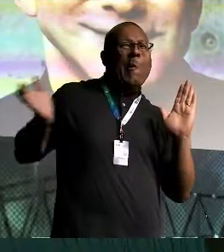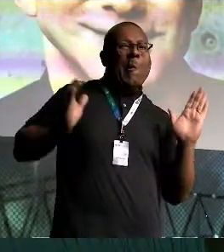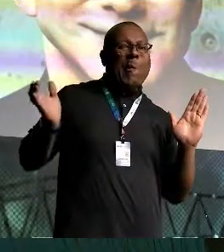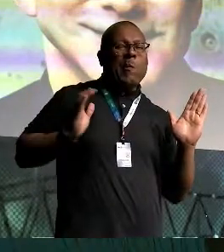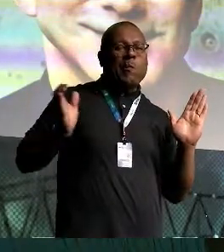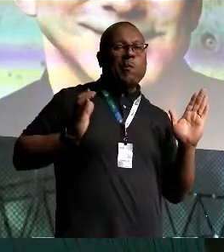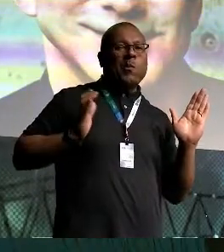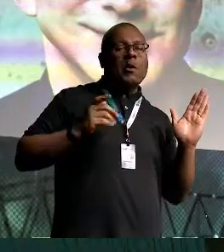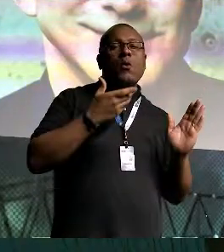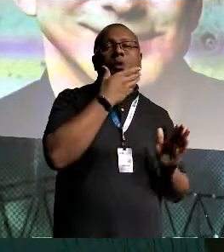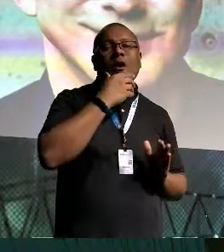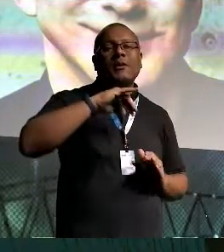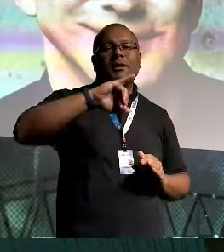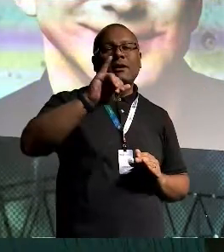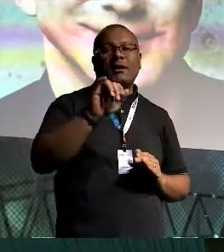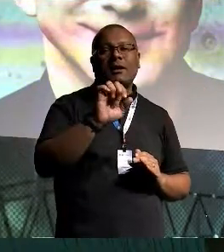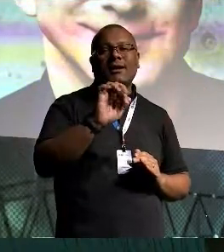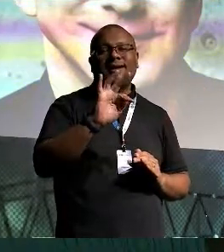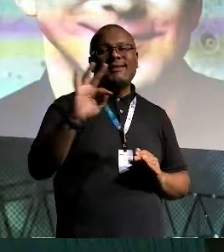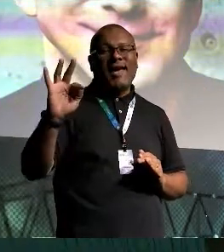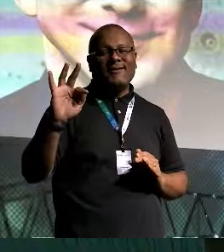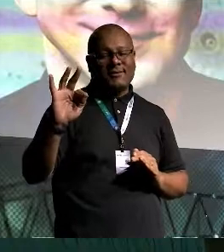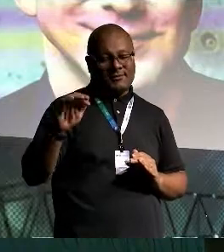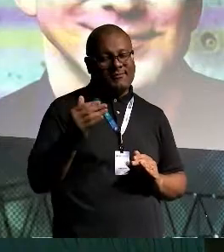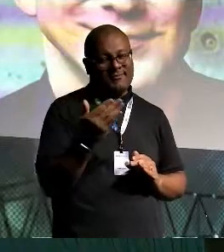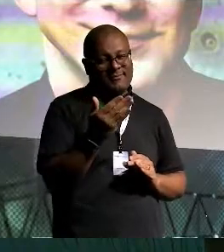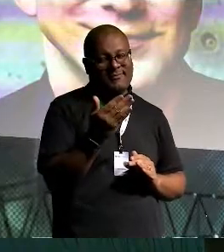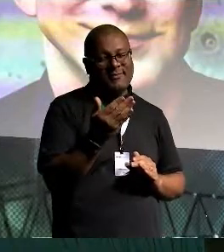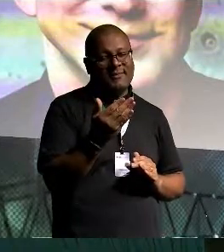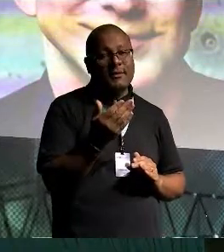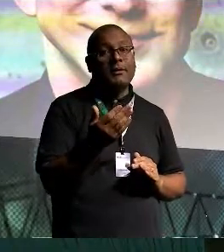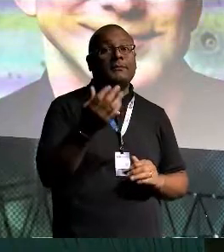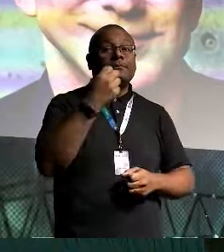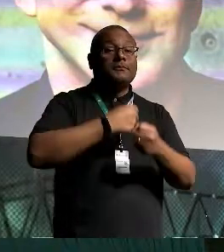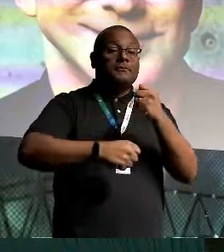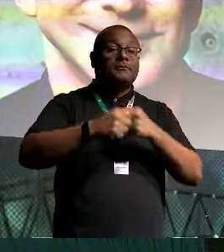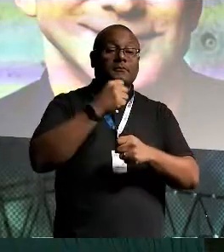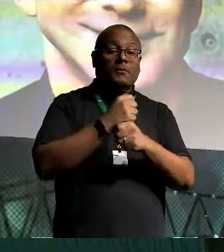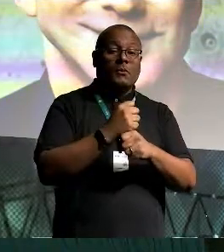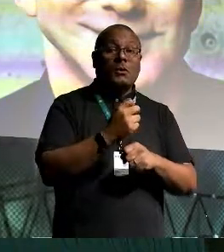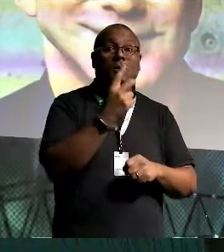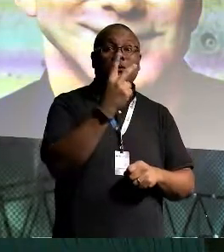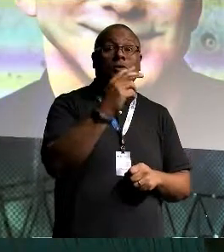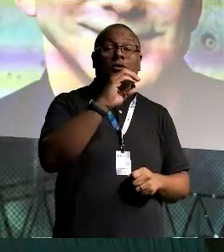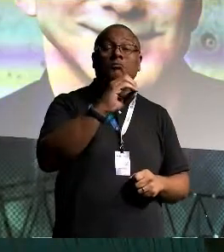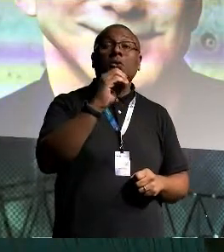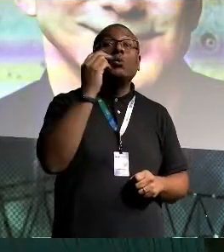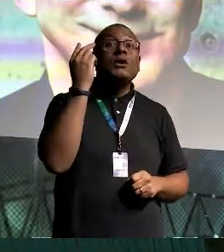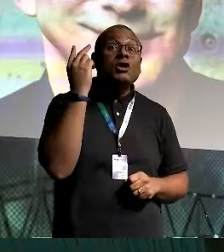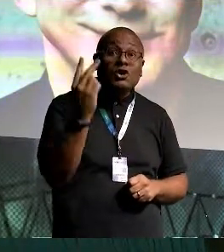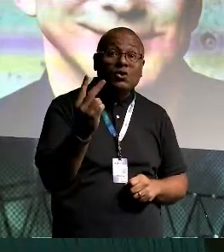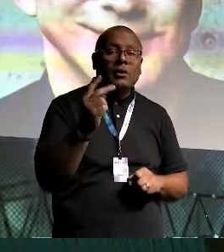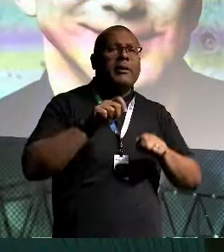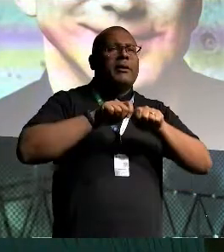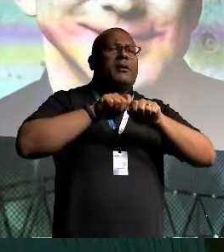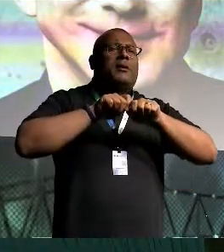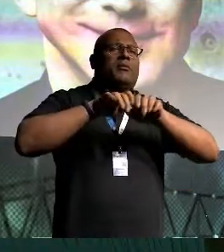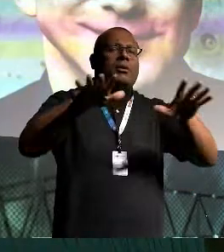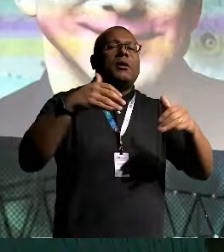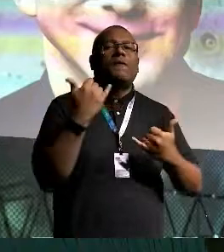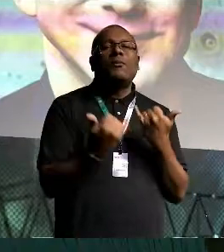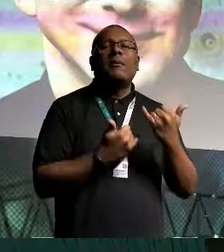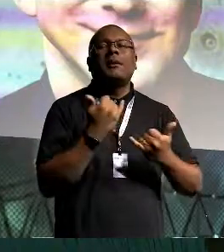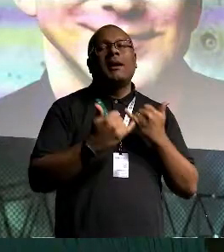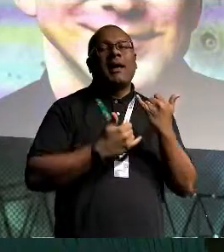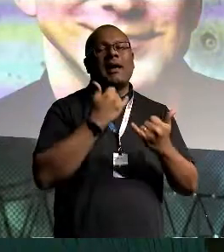quero chover muito no molhado, né, porque isso aqui é algo que ele fez em 2002 e acabou viralizando, ficou uma brincadeira